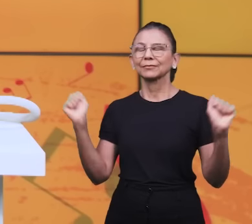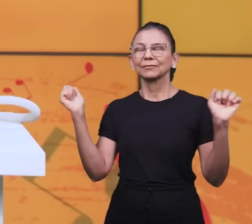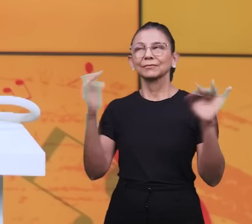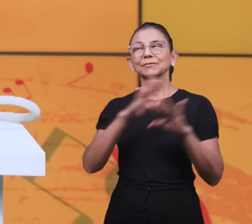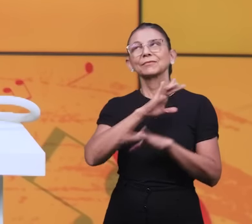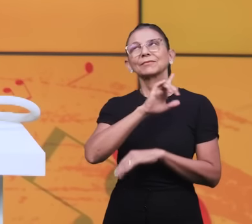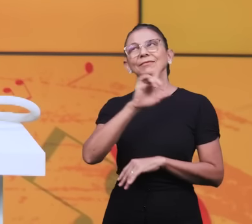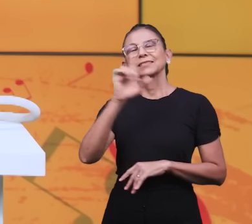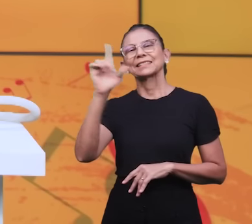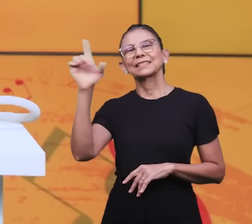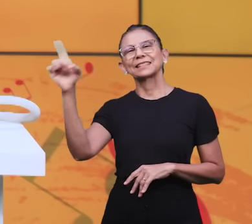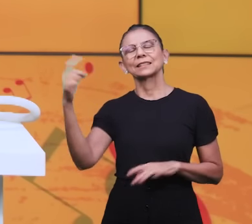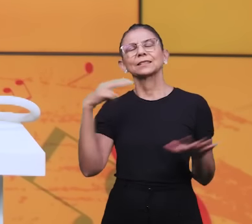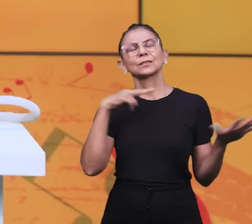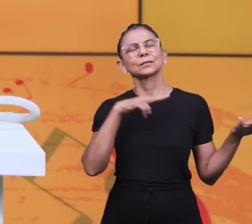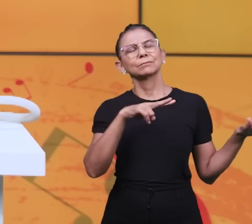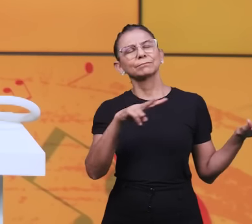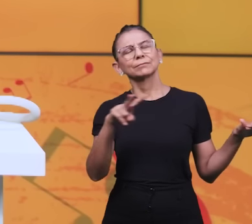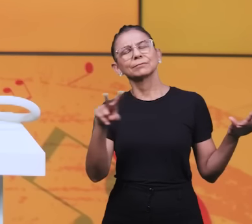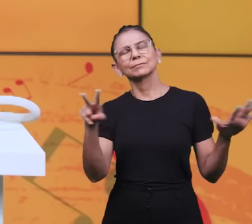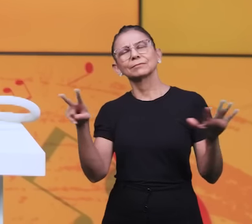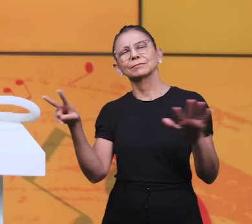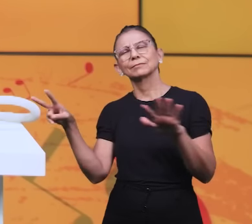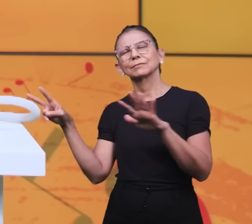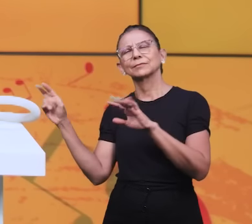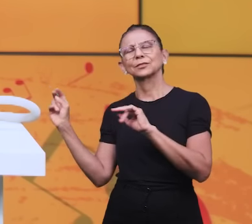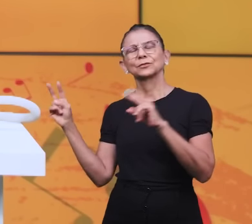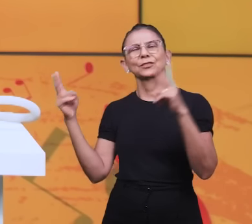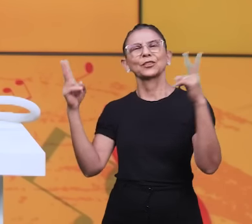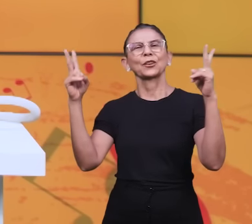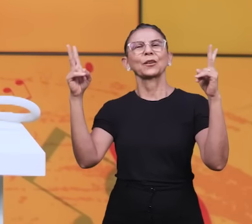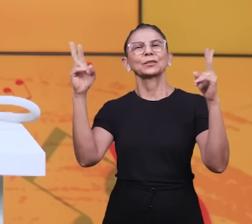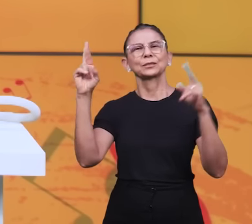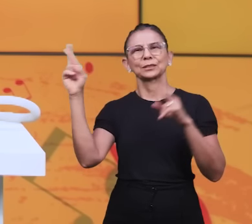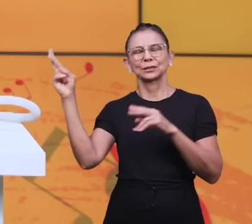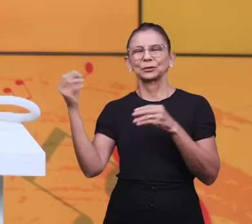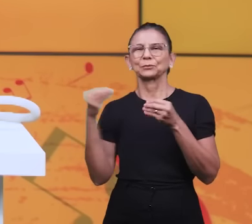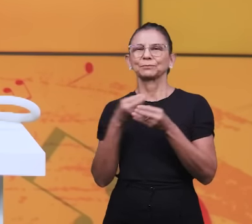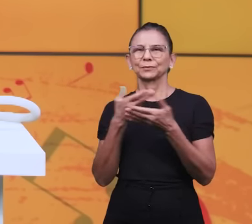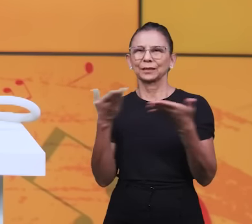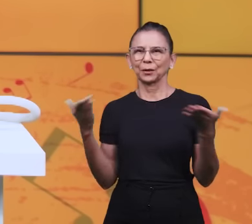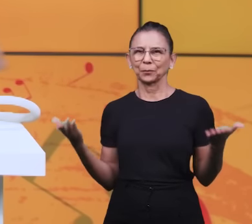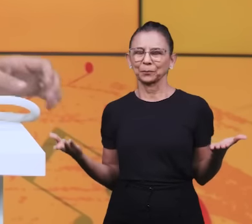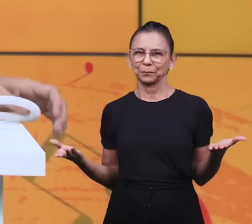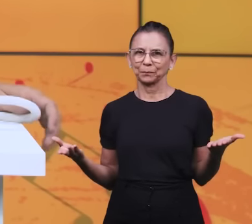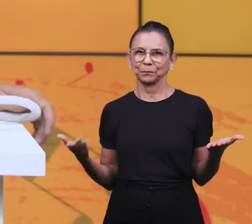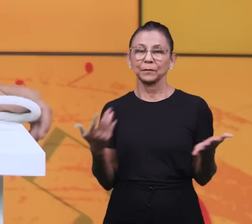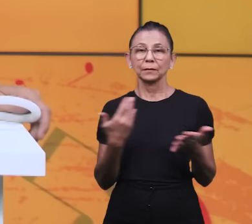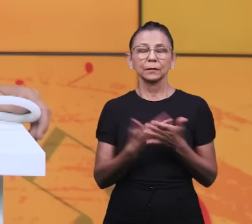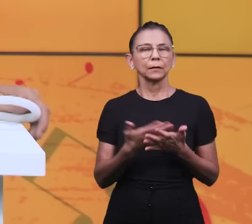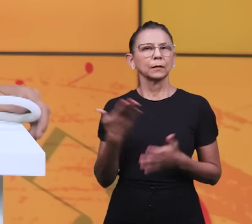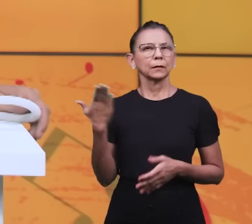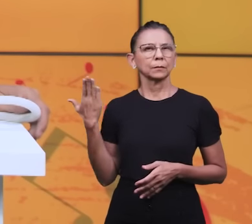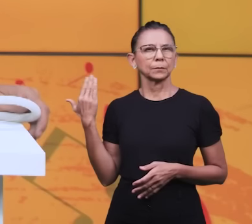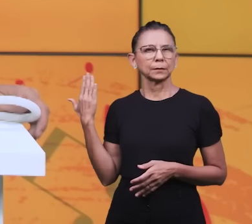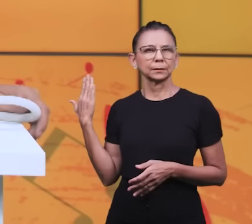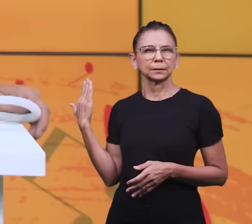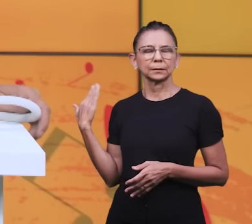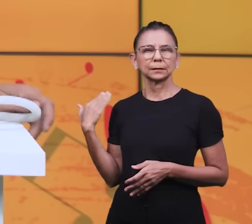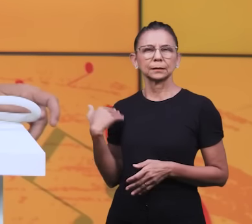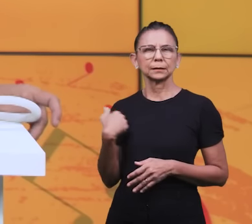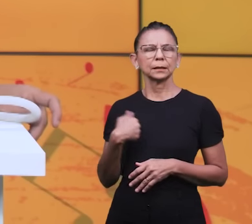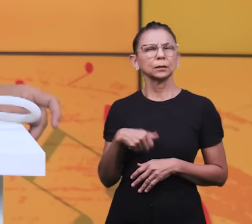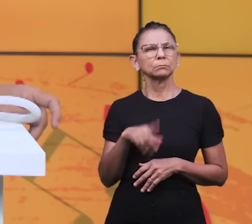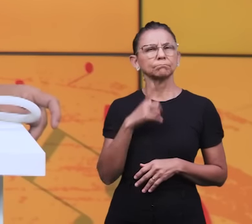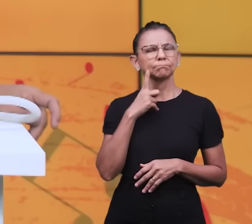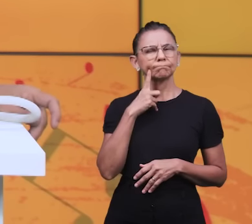glória a Deus por mais uma semana de grandes vitórias que o Senhor nos deu na aula passada a